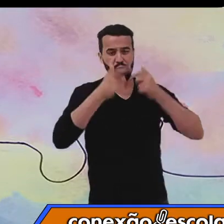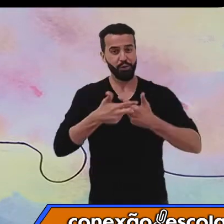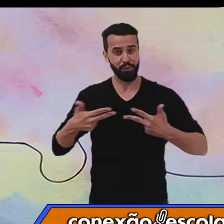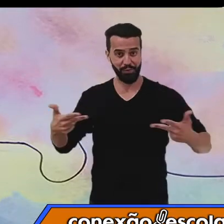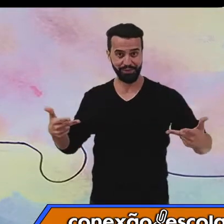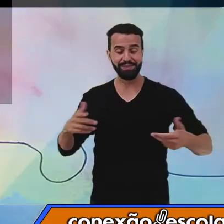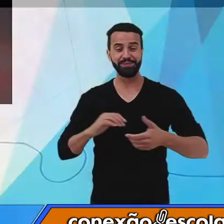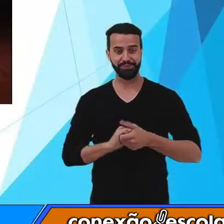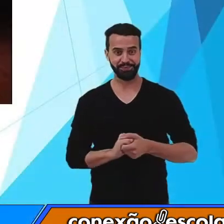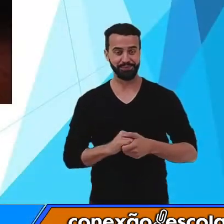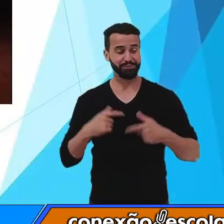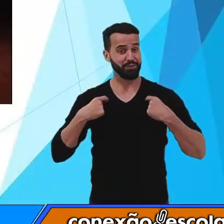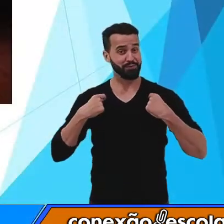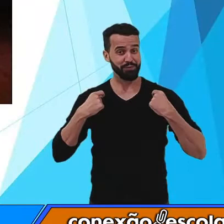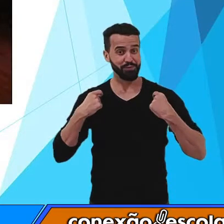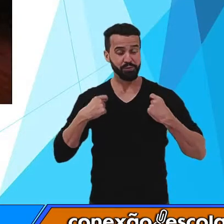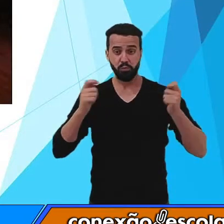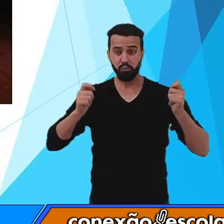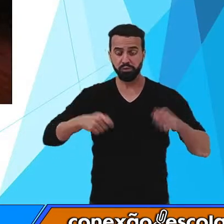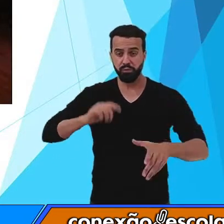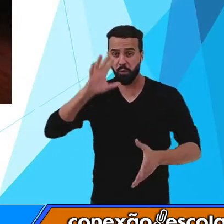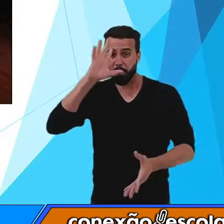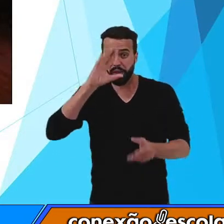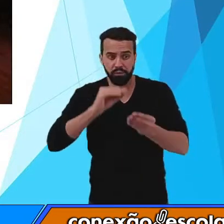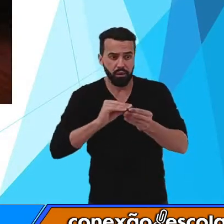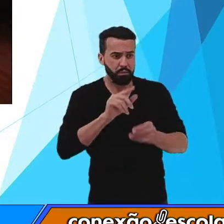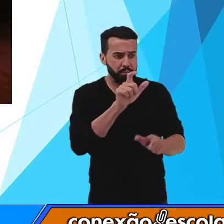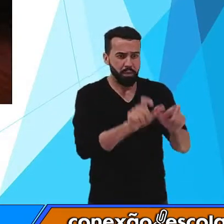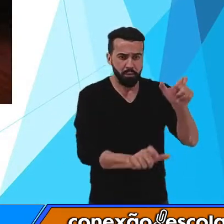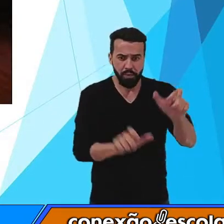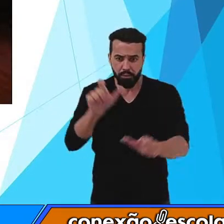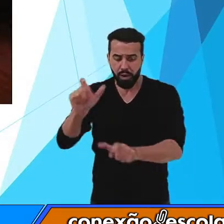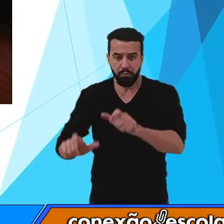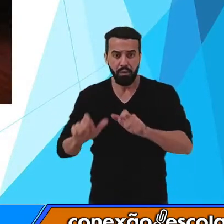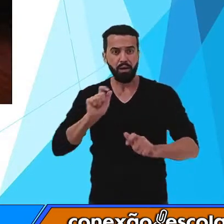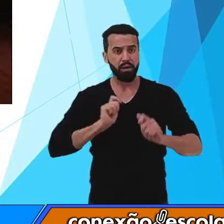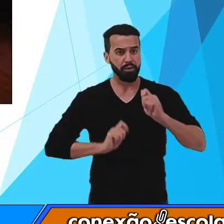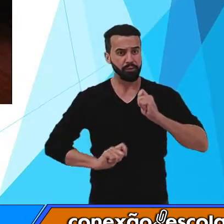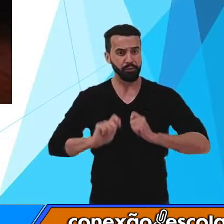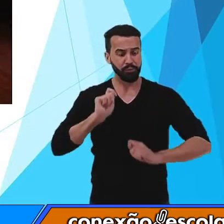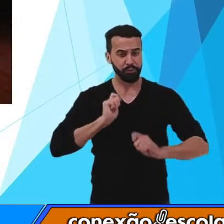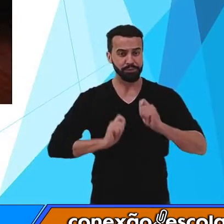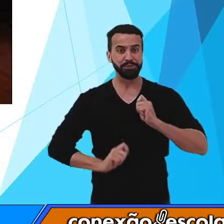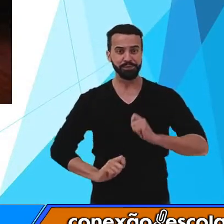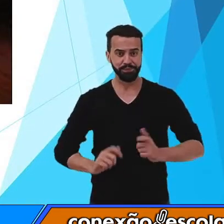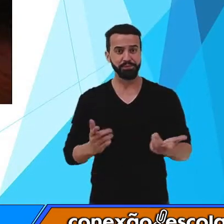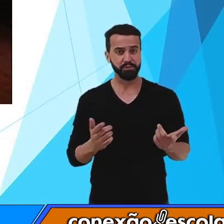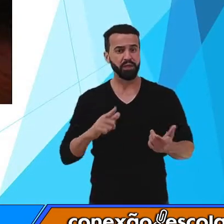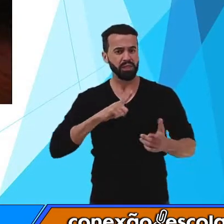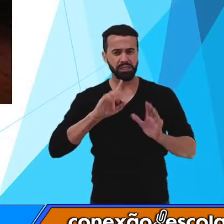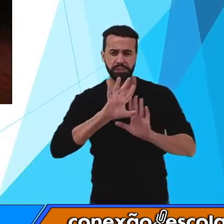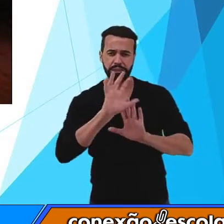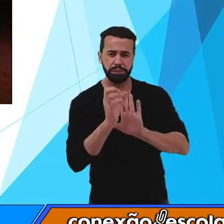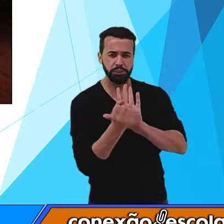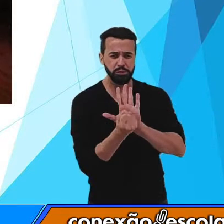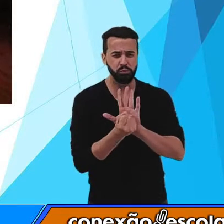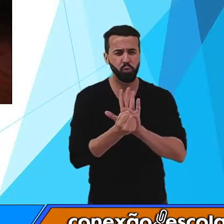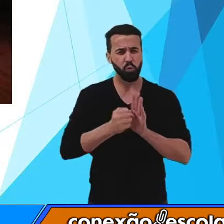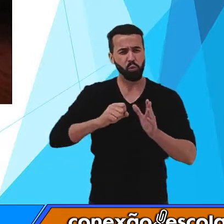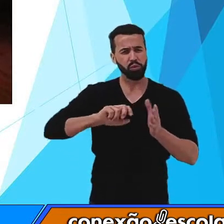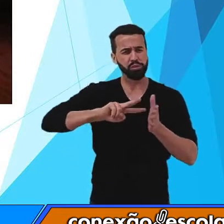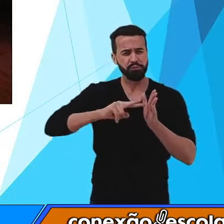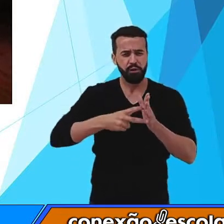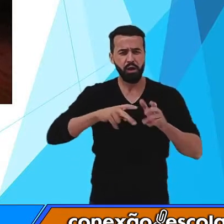figurino auxilia na compreensão da personagem. Ele é carregado de simbologia e